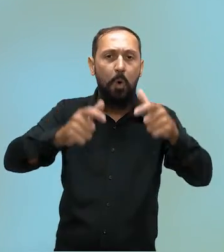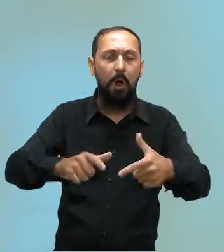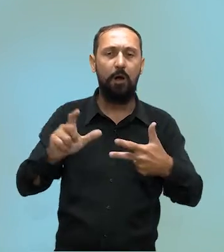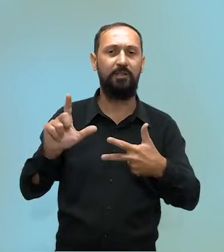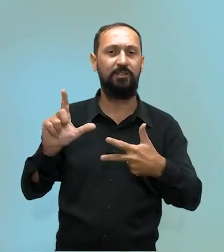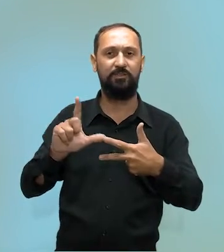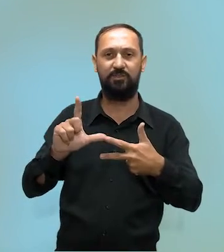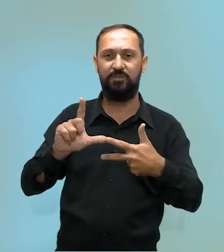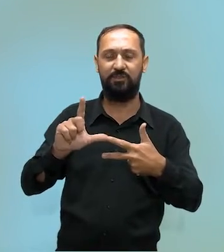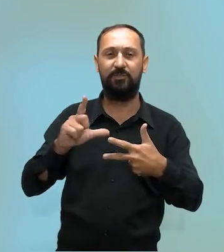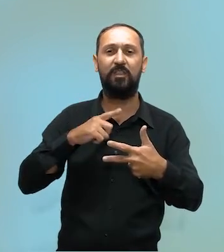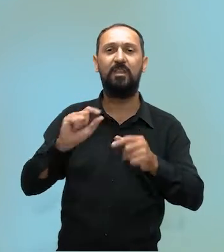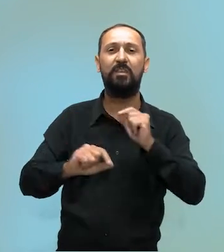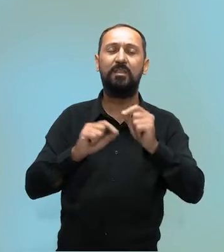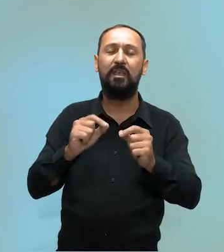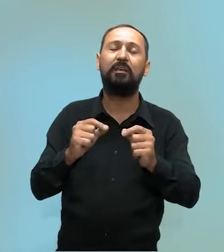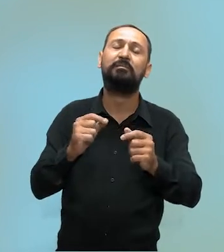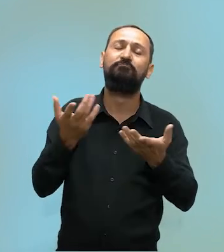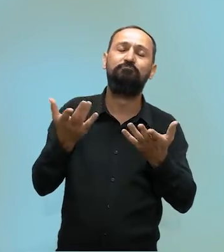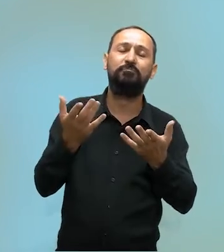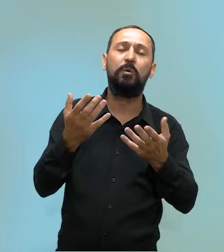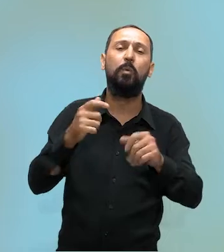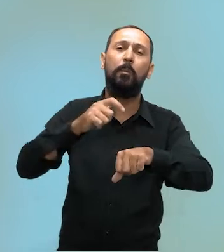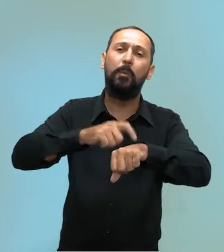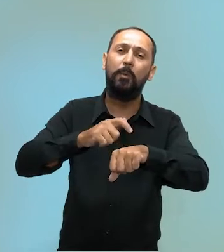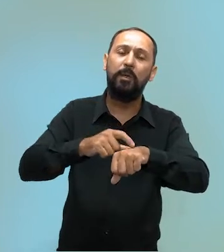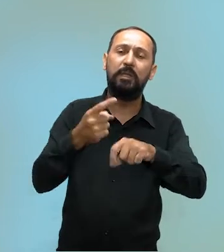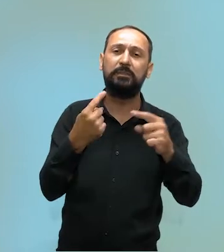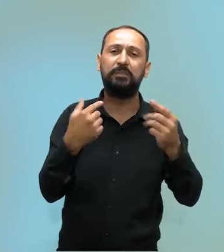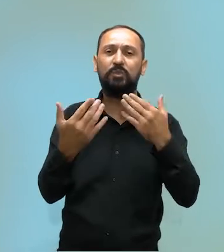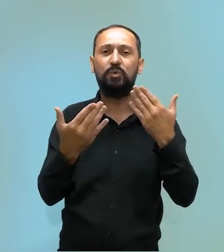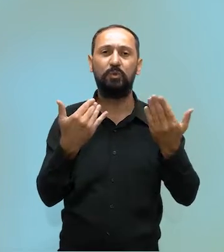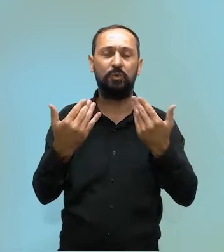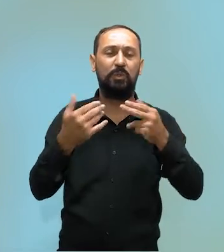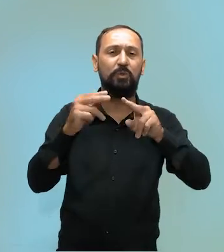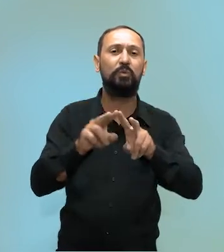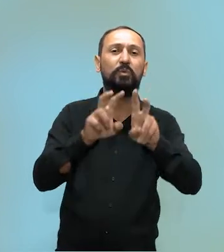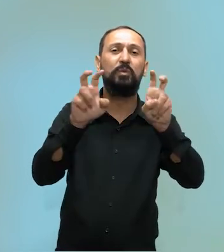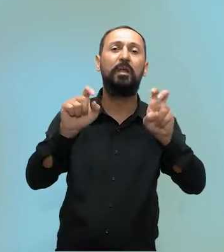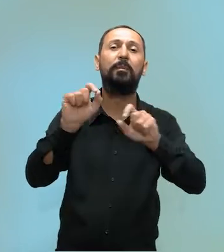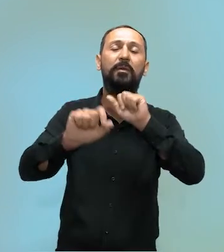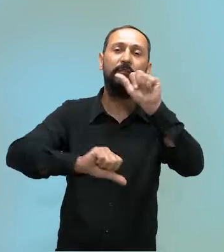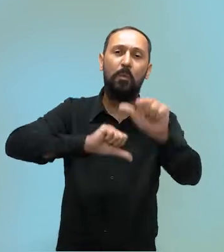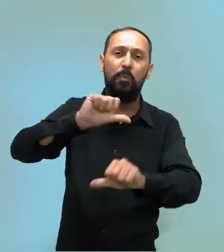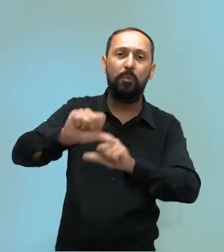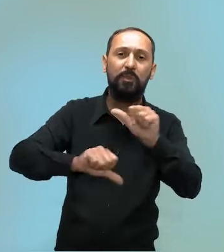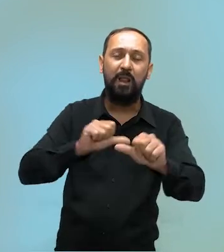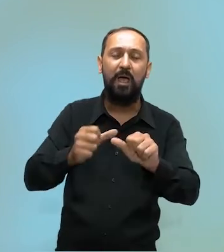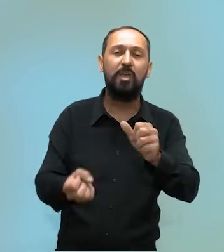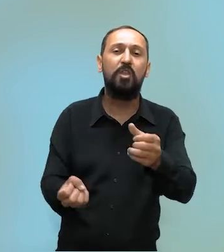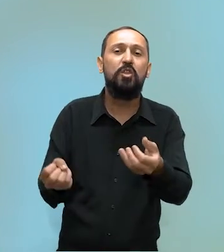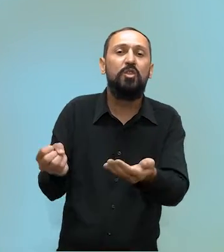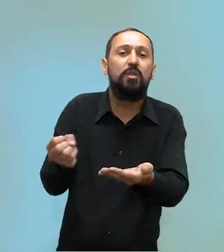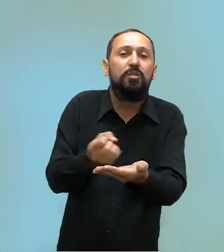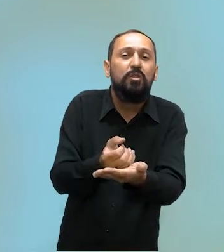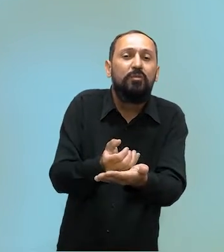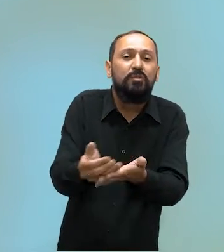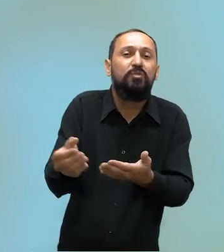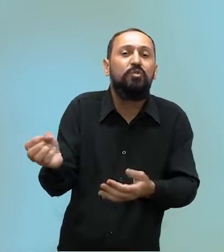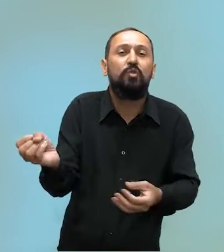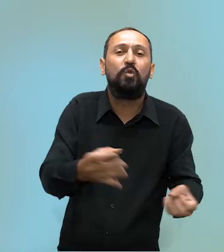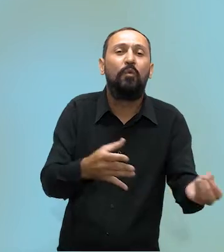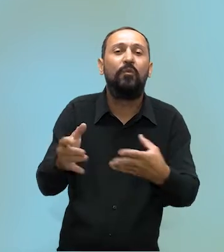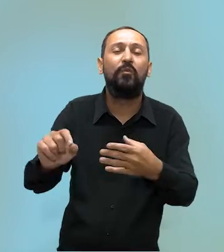no ambiente legislativo onde acontecem, sem sombras de dúvidas, as principais discussões que vão atualizar, vão